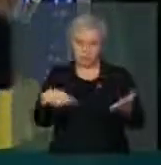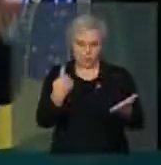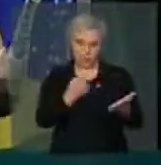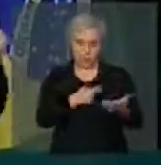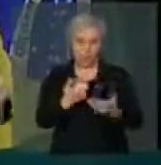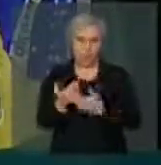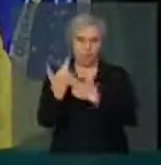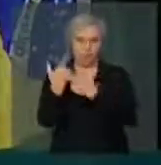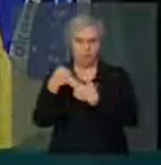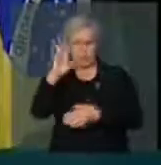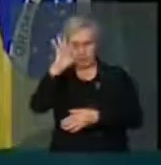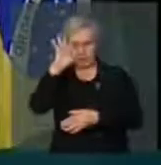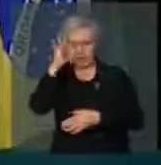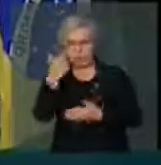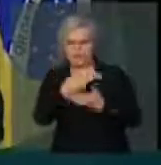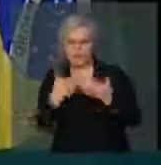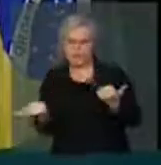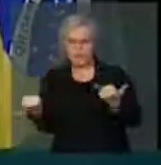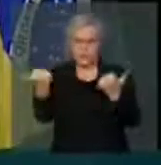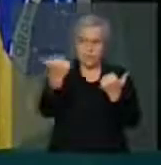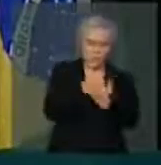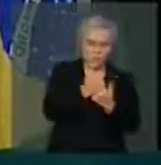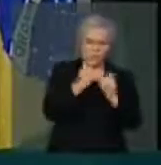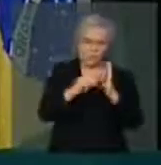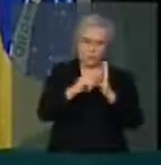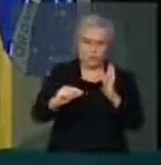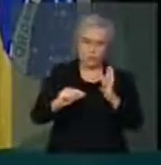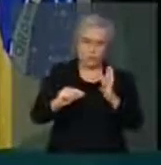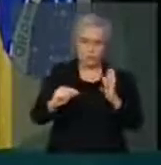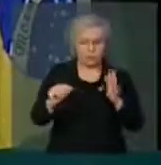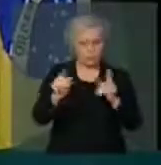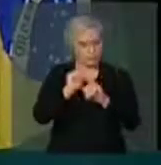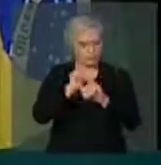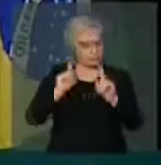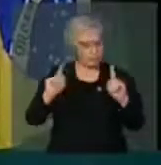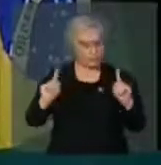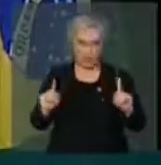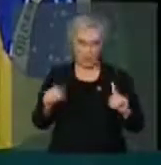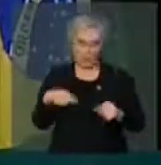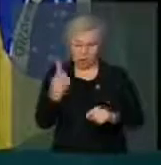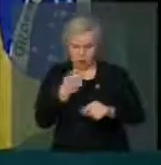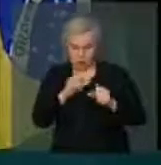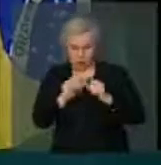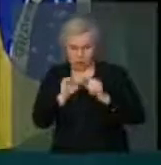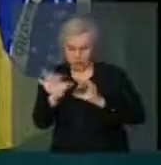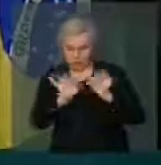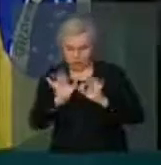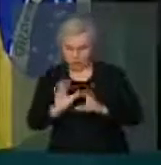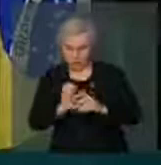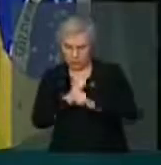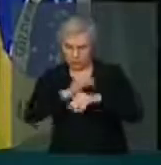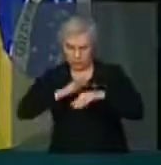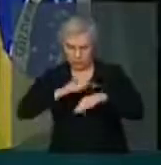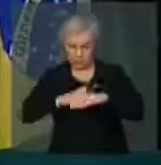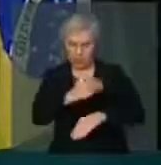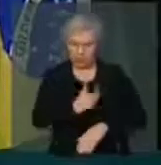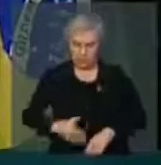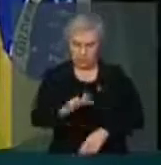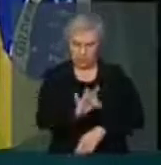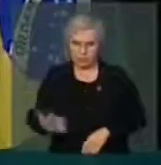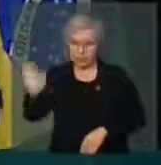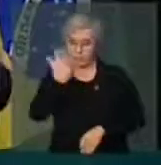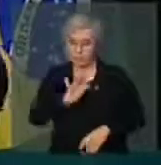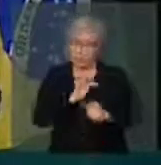nossa responsabilidade entregar e fazermos um orçamento e um planejamento do governo